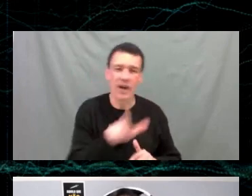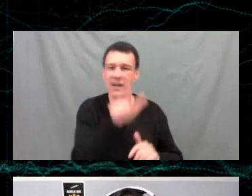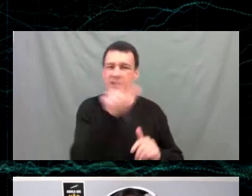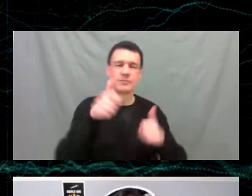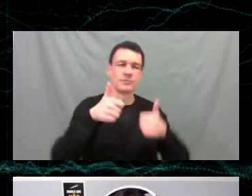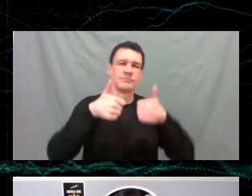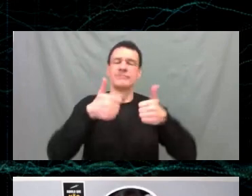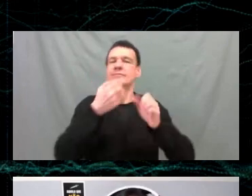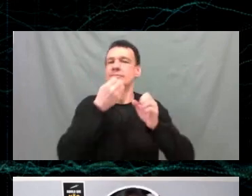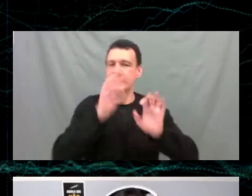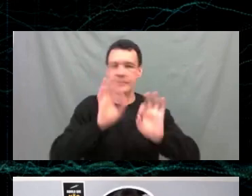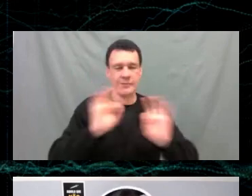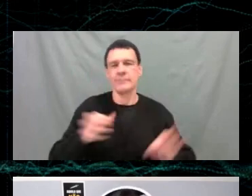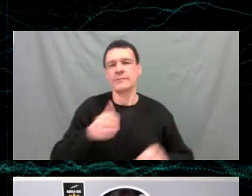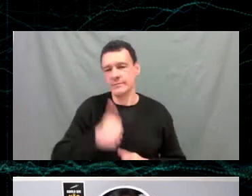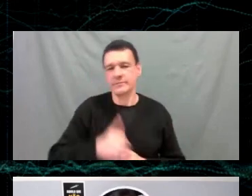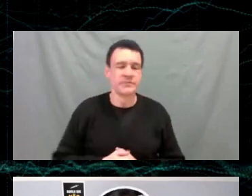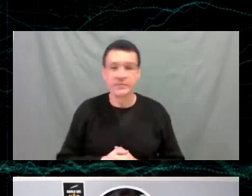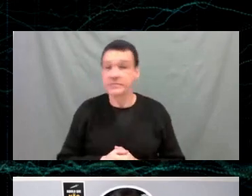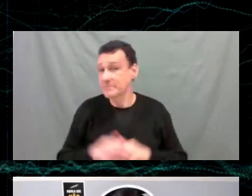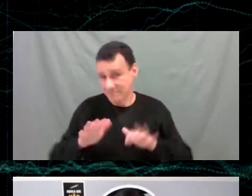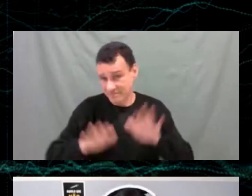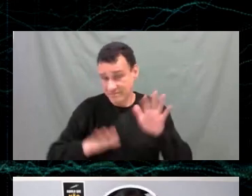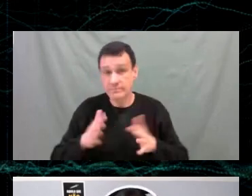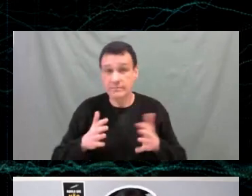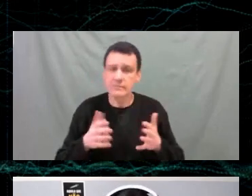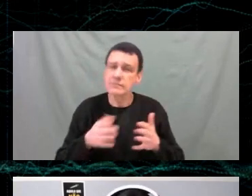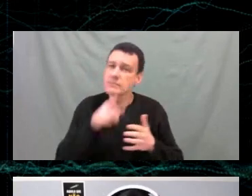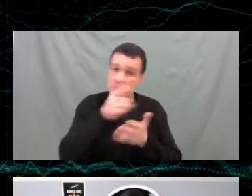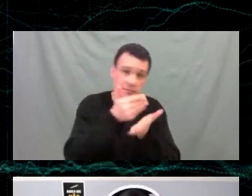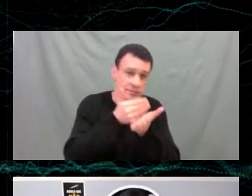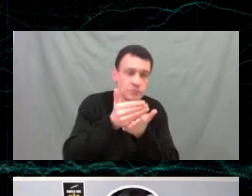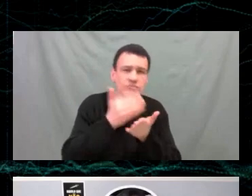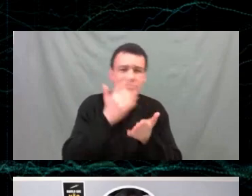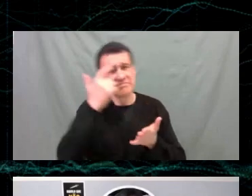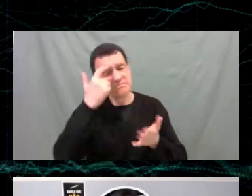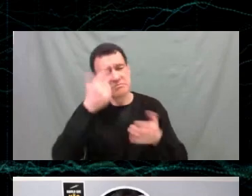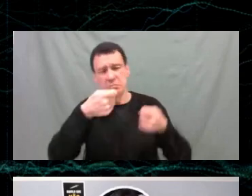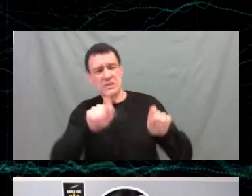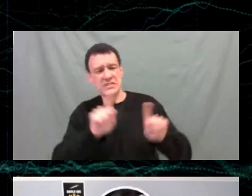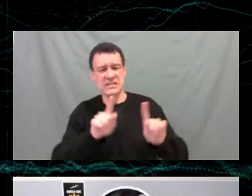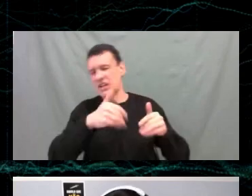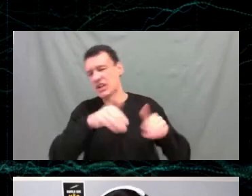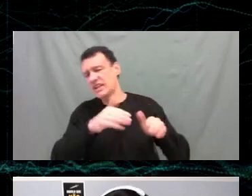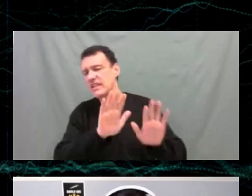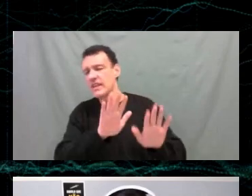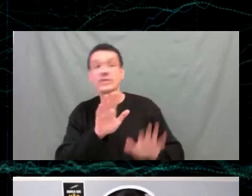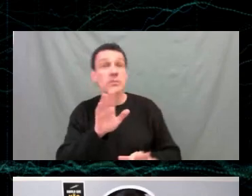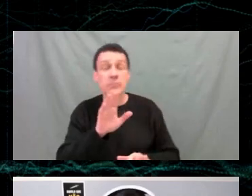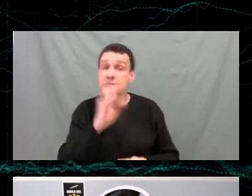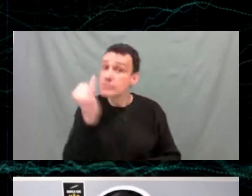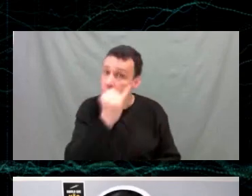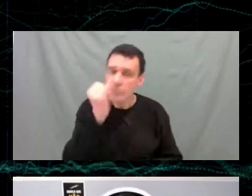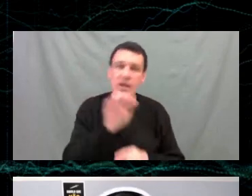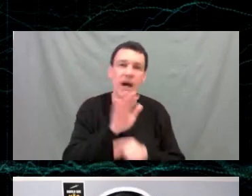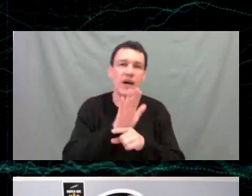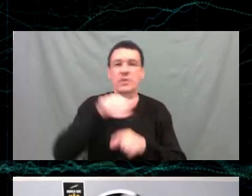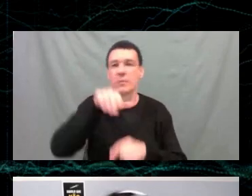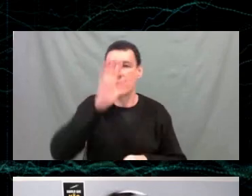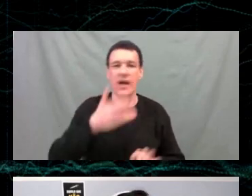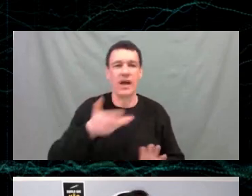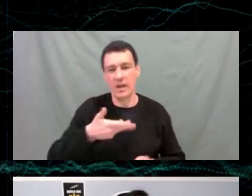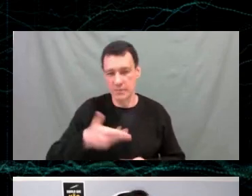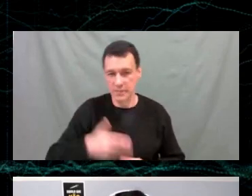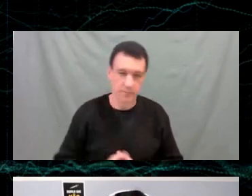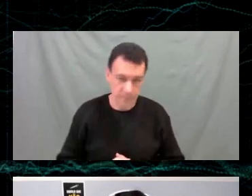essa expertise no começo, mas isso aqui faz uma diferença enorme. Então, partindo para dicas extras, já indo para o final,